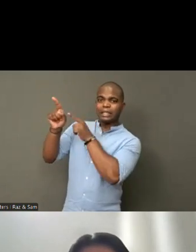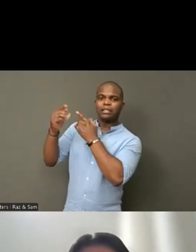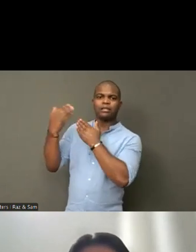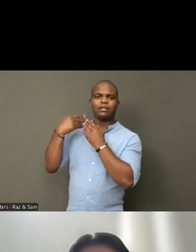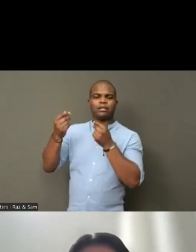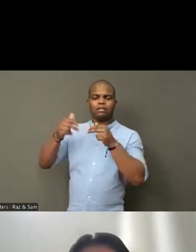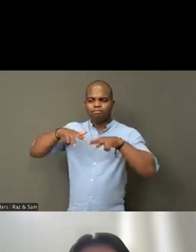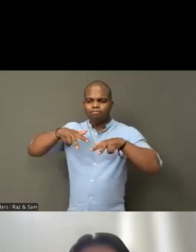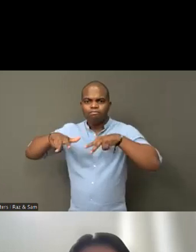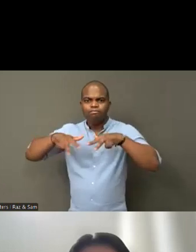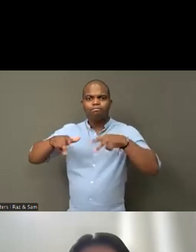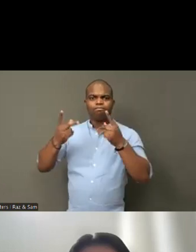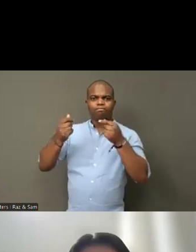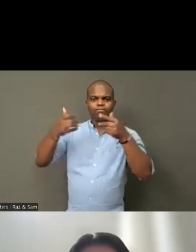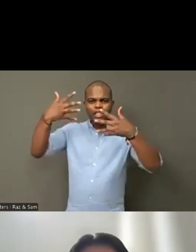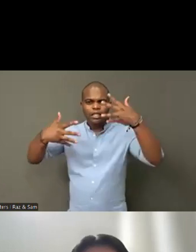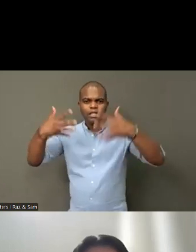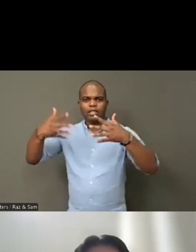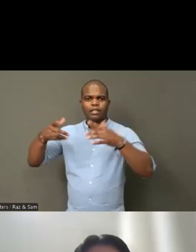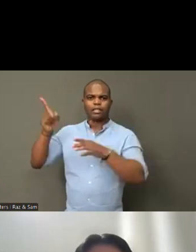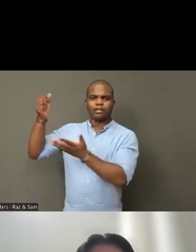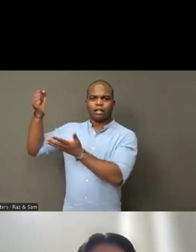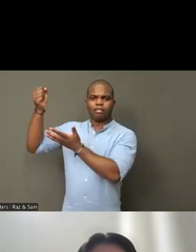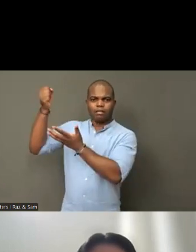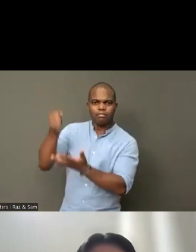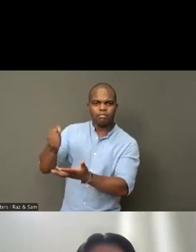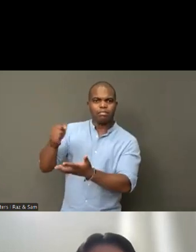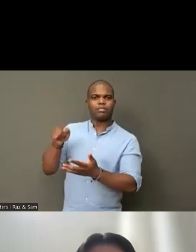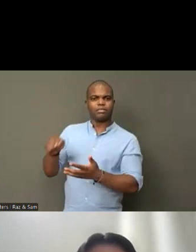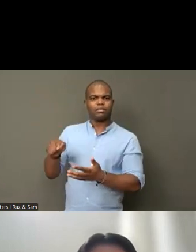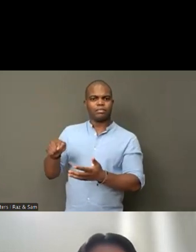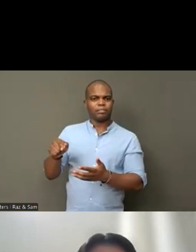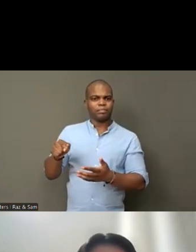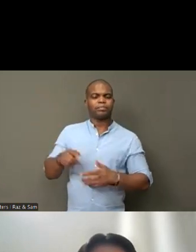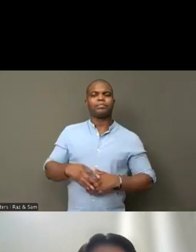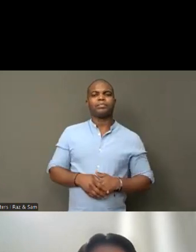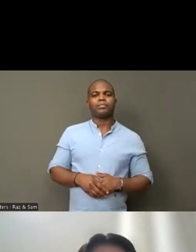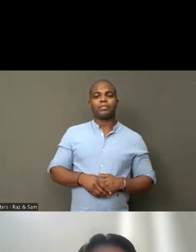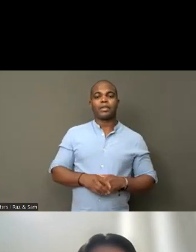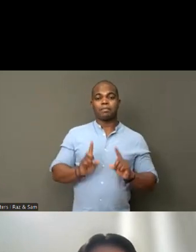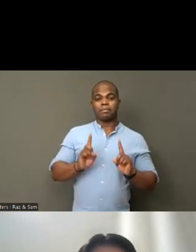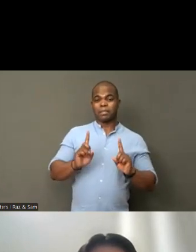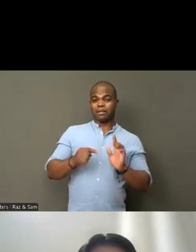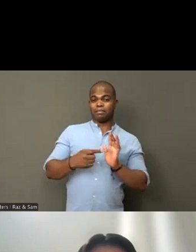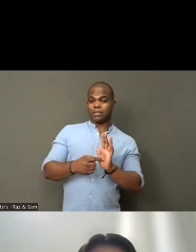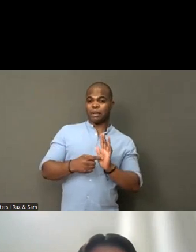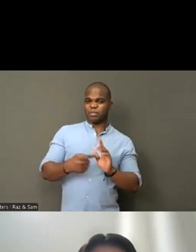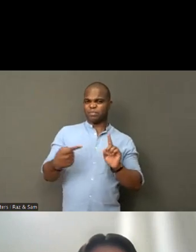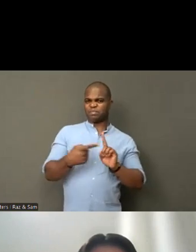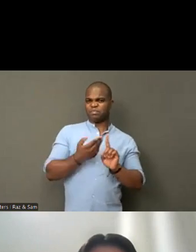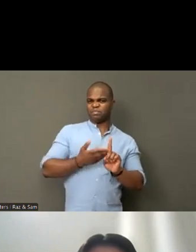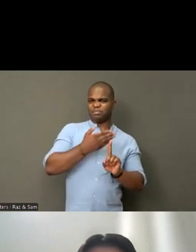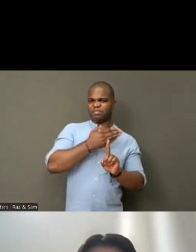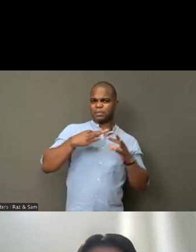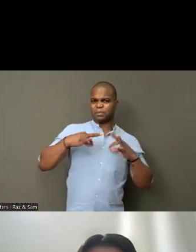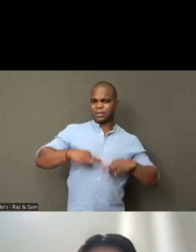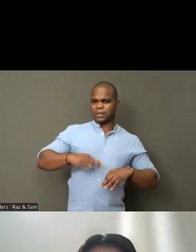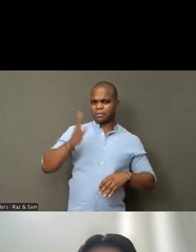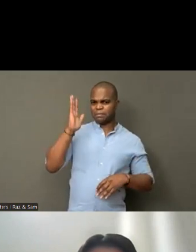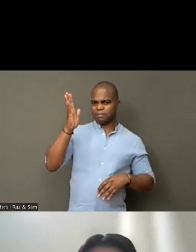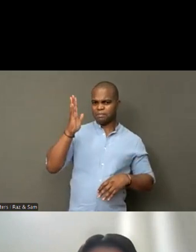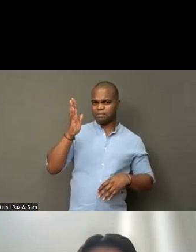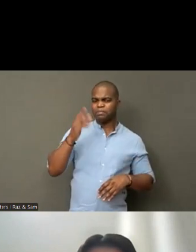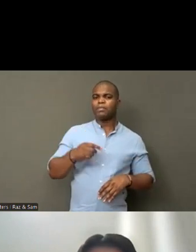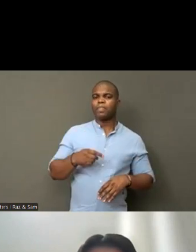quer sejam transmissíveis, quer não, mas como foi mencionado, o que nós fizemos no Ministério da Saúde é que nós formamos 8 grupos de